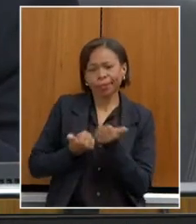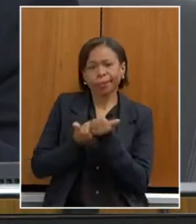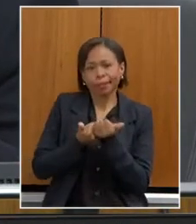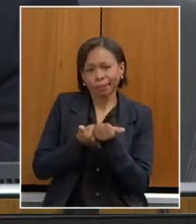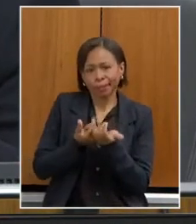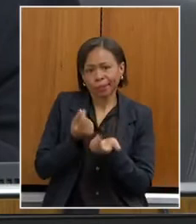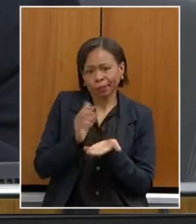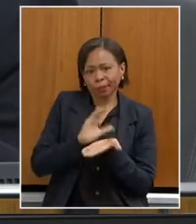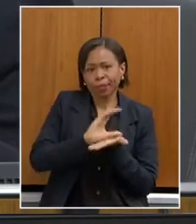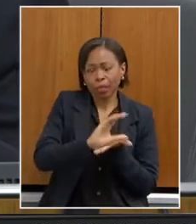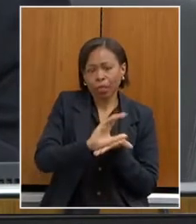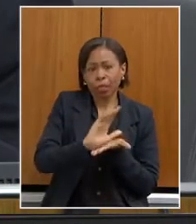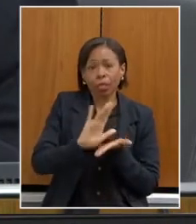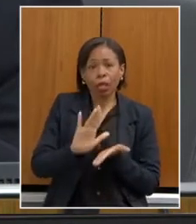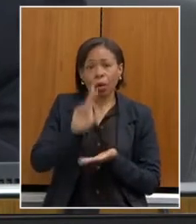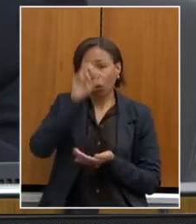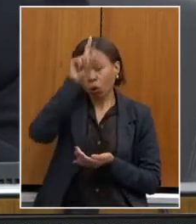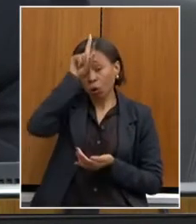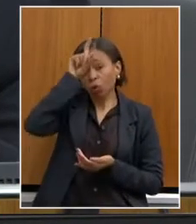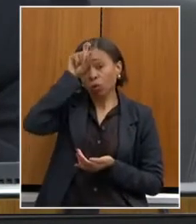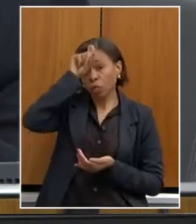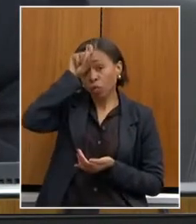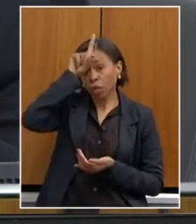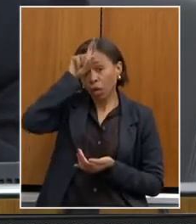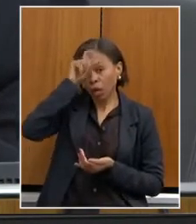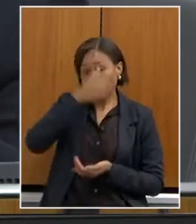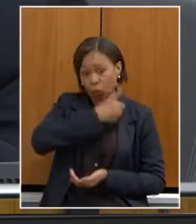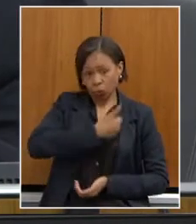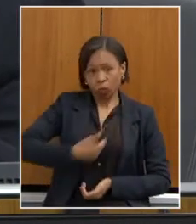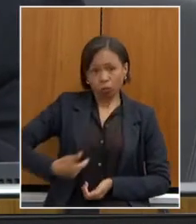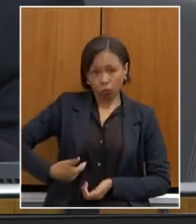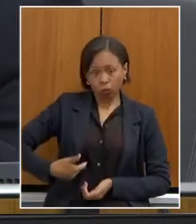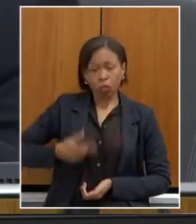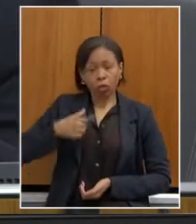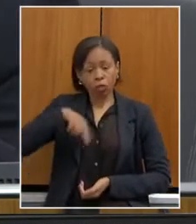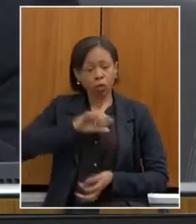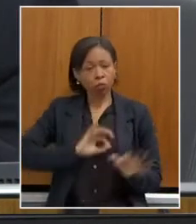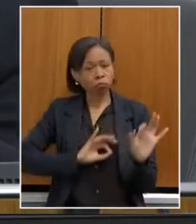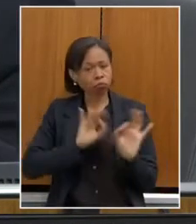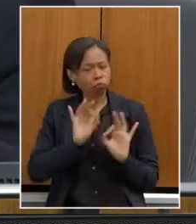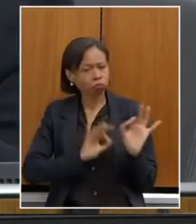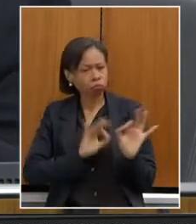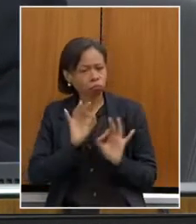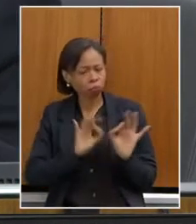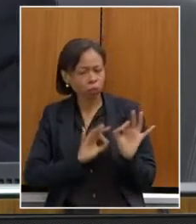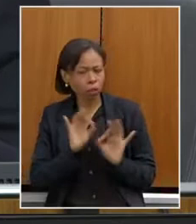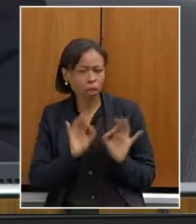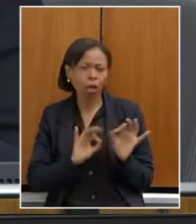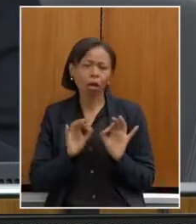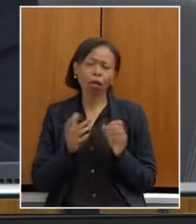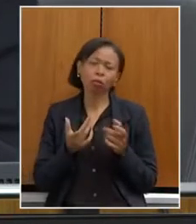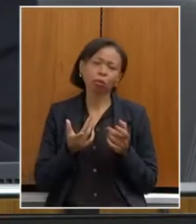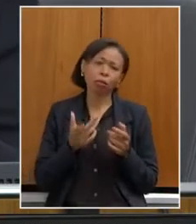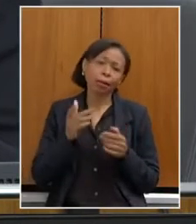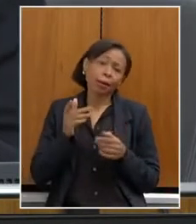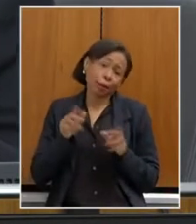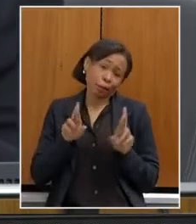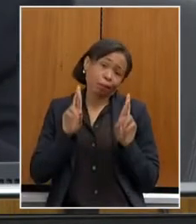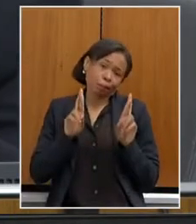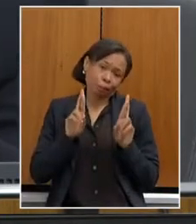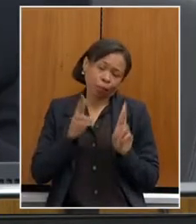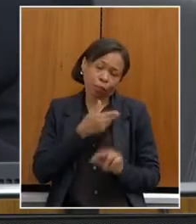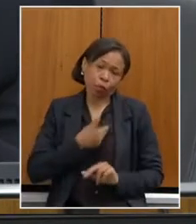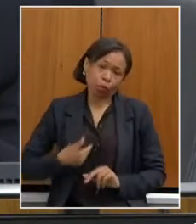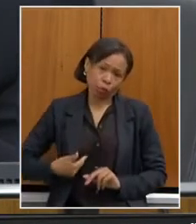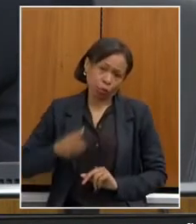público a gente faz procedimentos que geram um menor retorno é um papel do governo do Estado às vezes fazer isso mas a